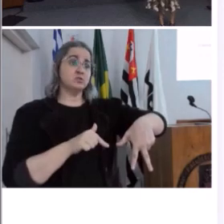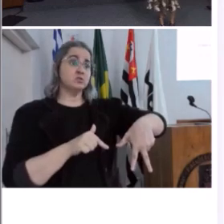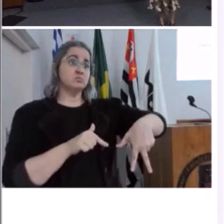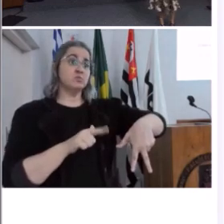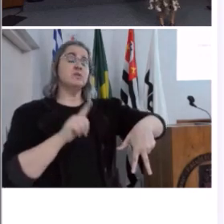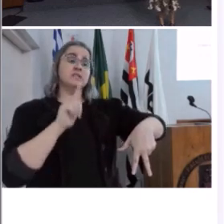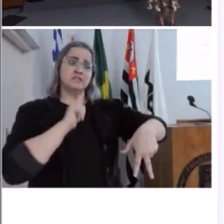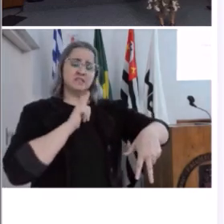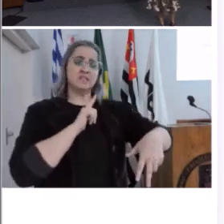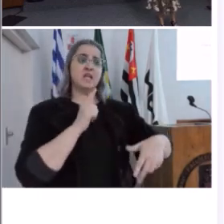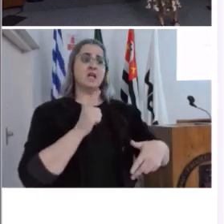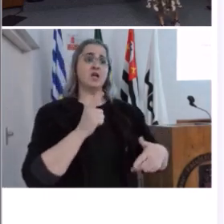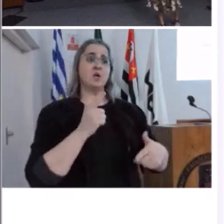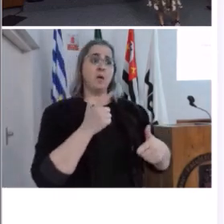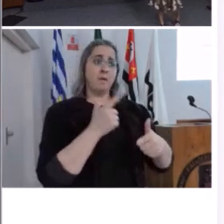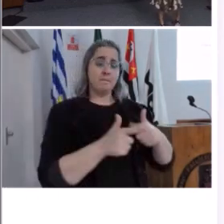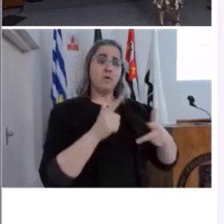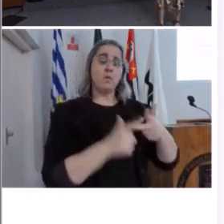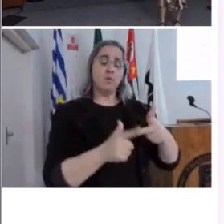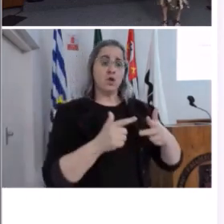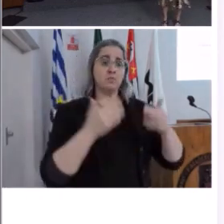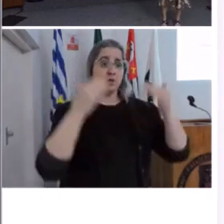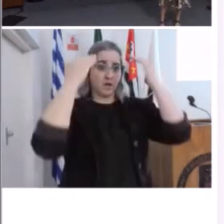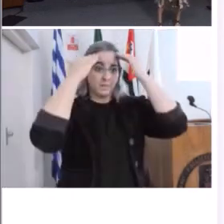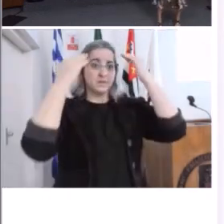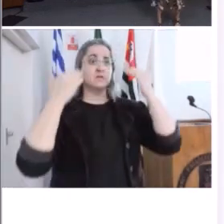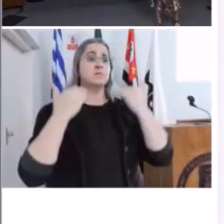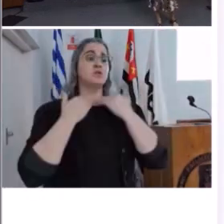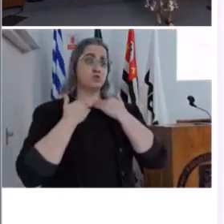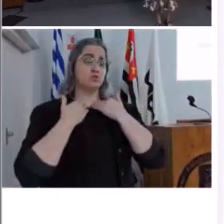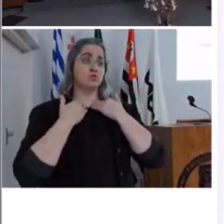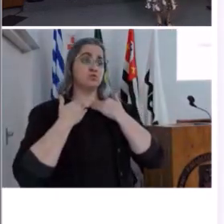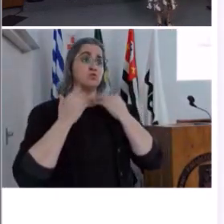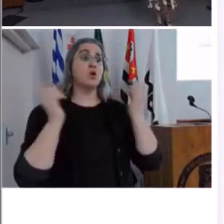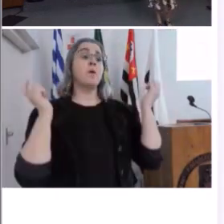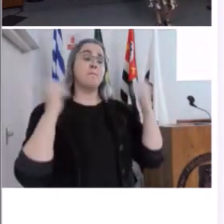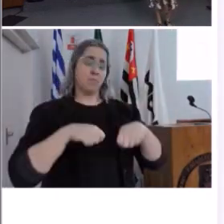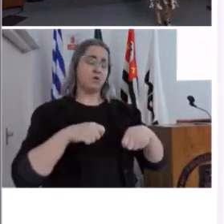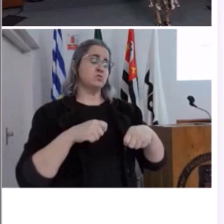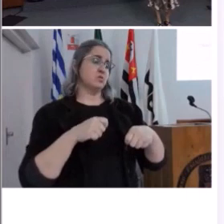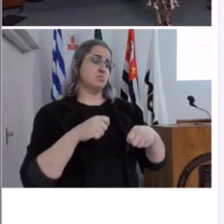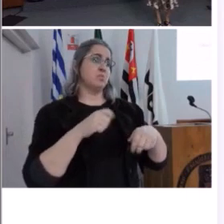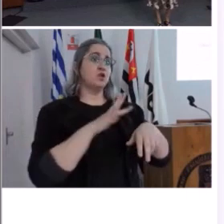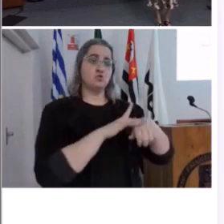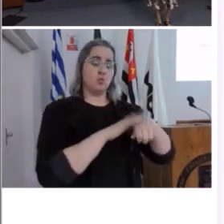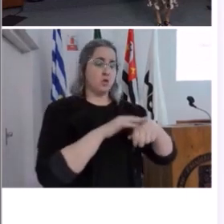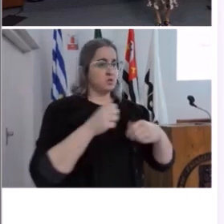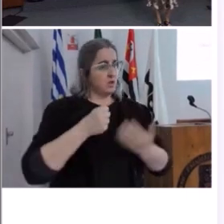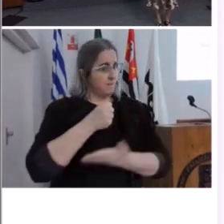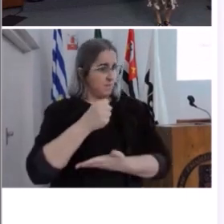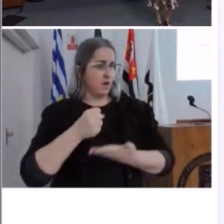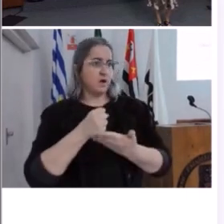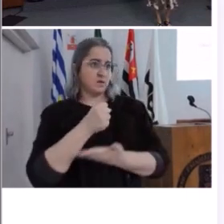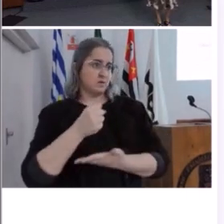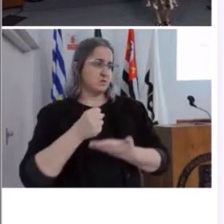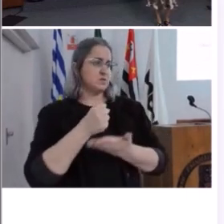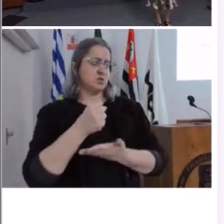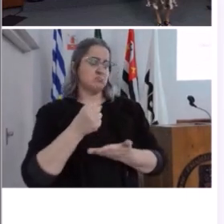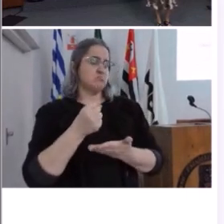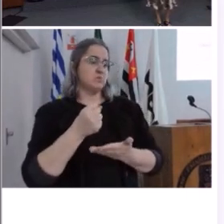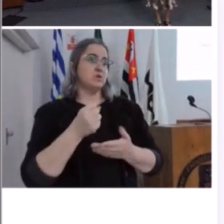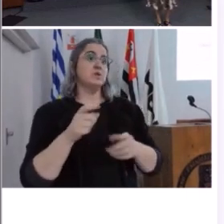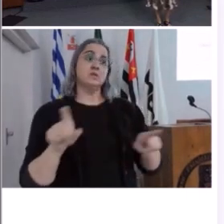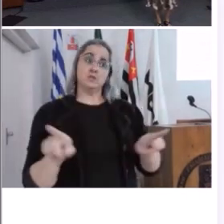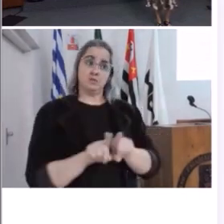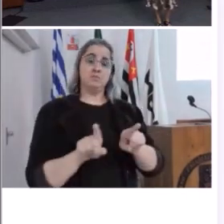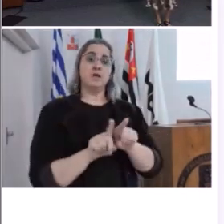um comprometimento bem significativo na região de cabeça e pescoço, e ela pode ser a doença base, que seja a doença primária, e